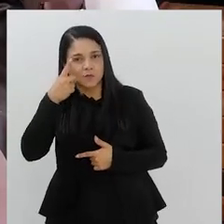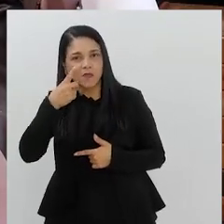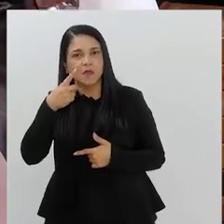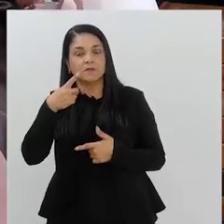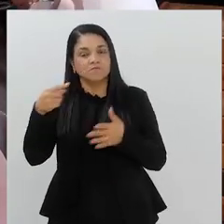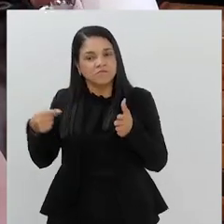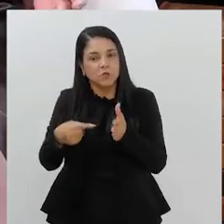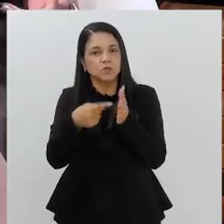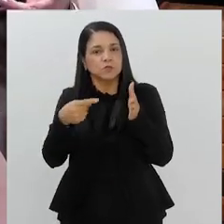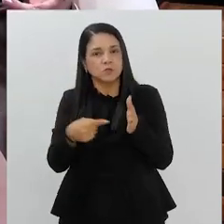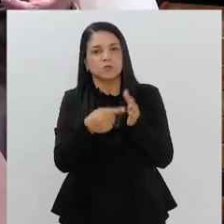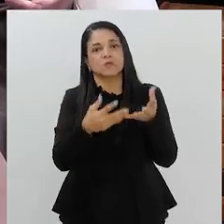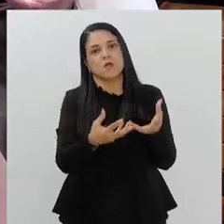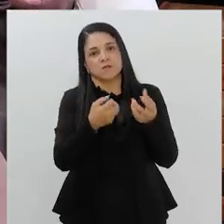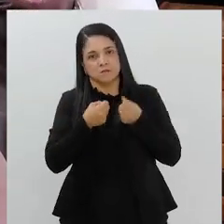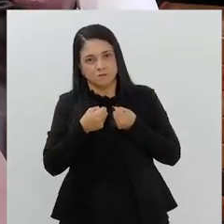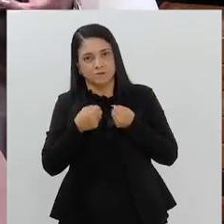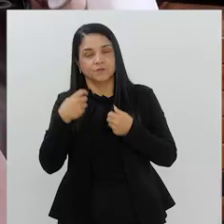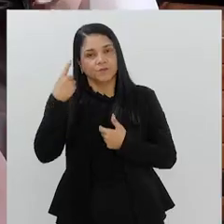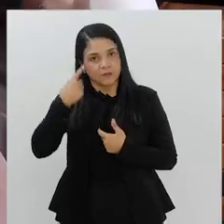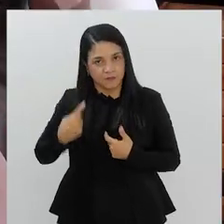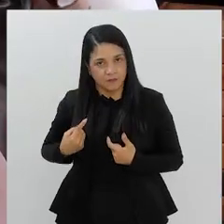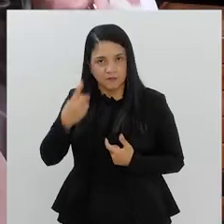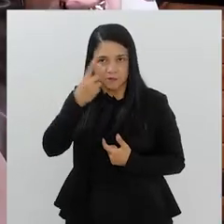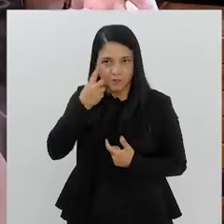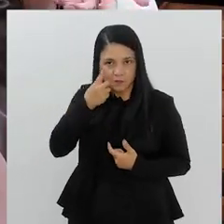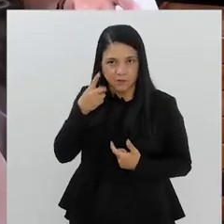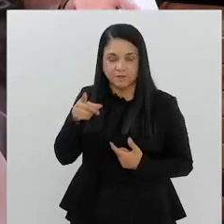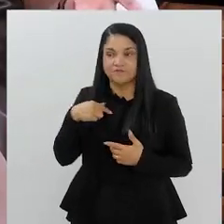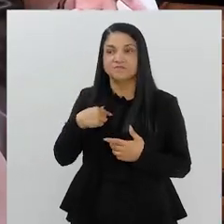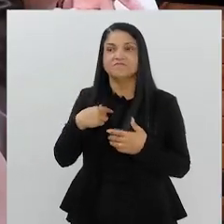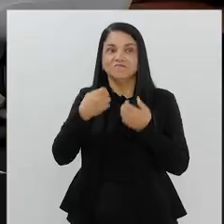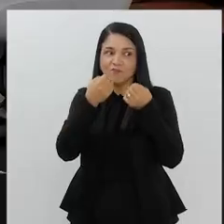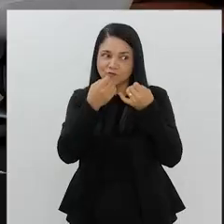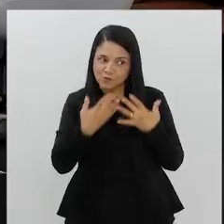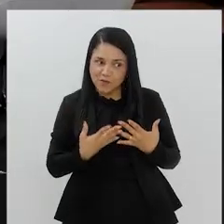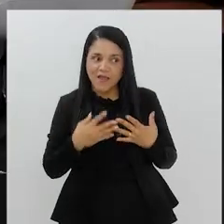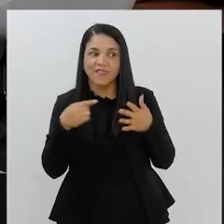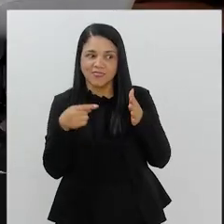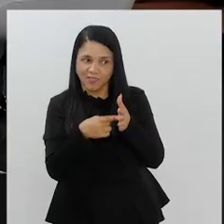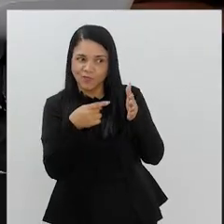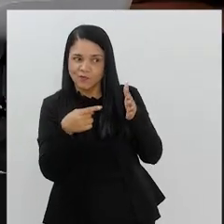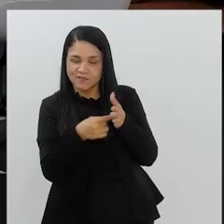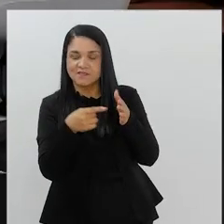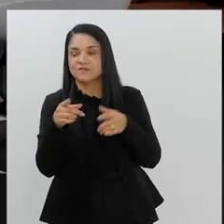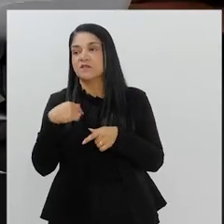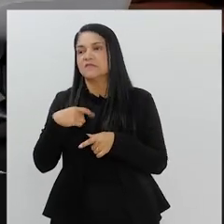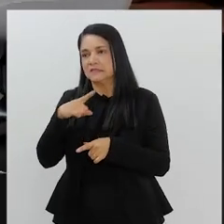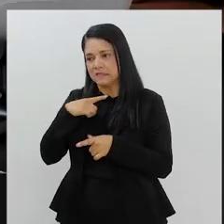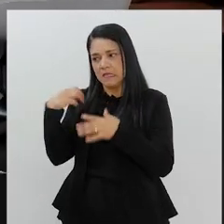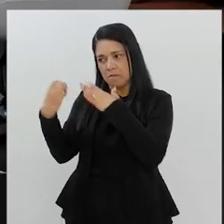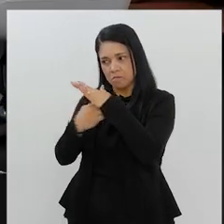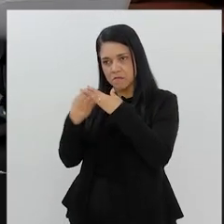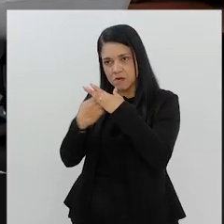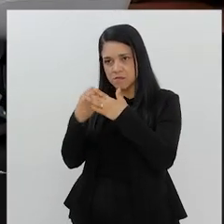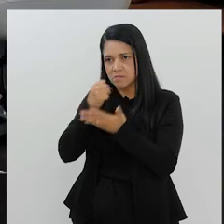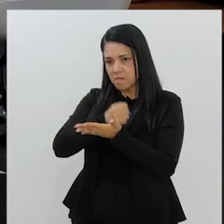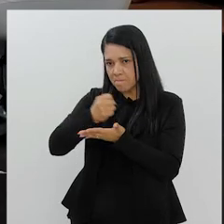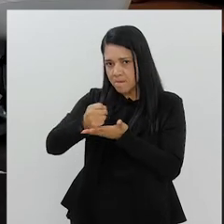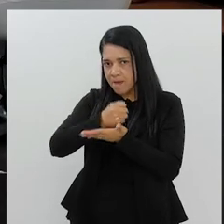parlamentar uma série de denúncias mas é complicado você ter vamos chegar nas denúncias né né porque você tem